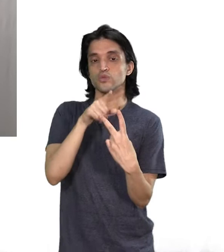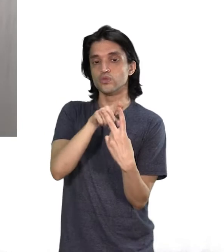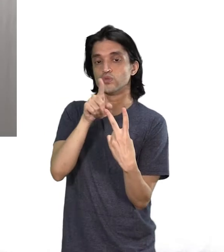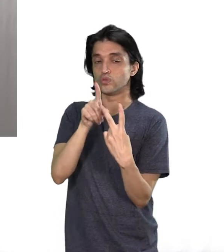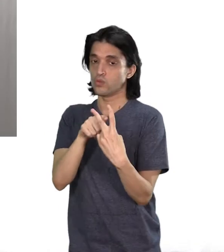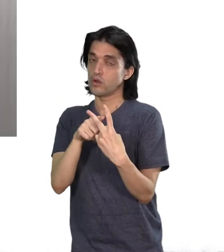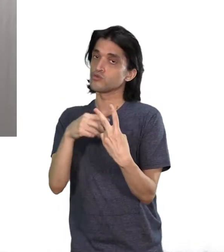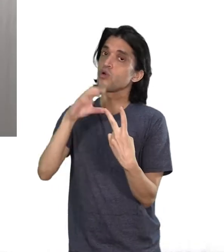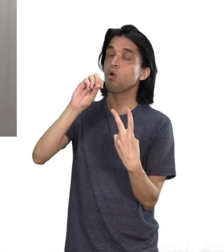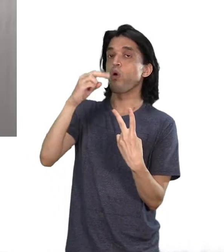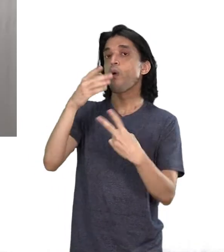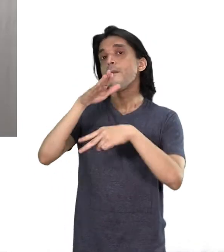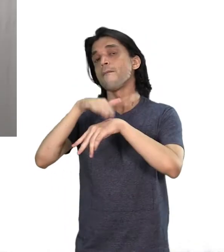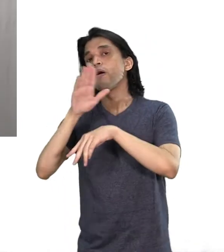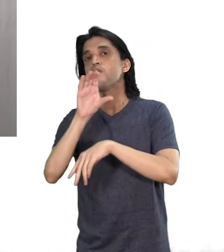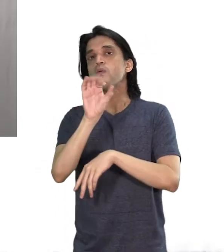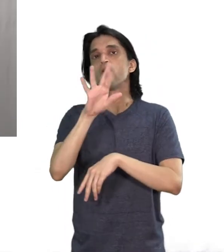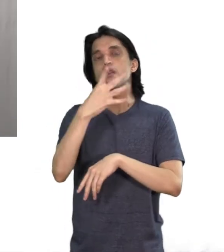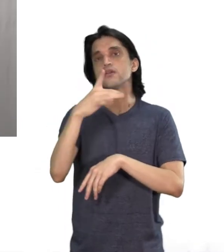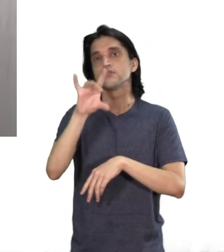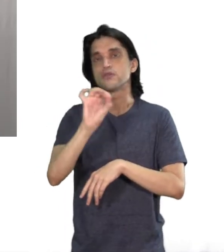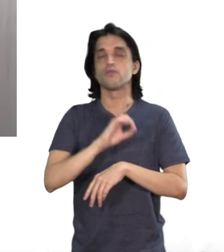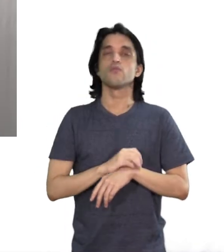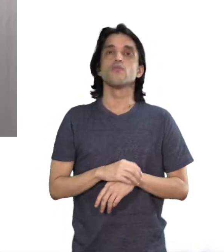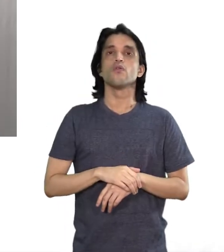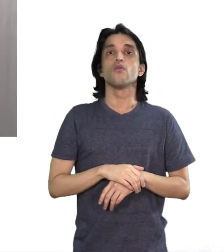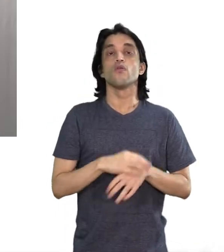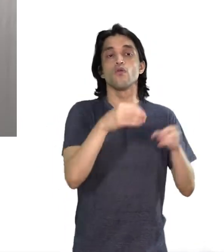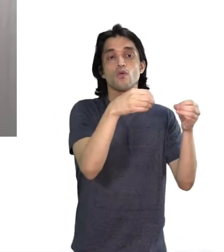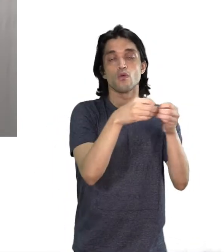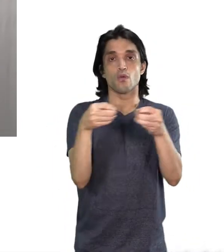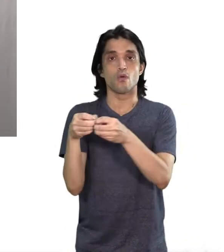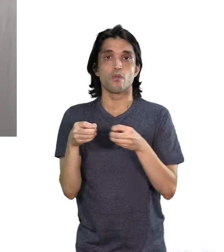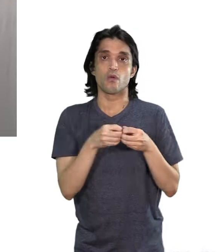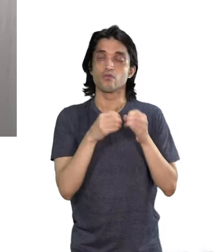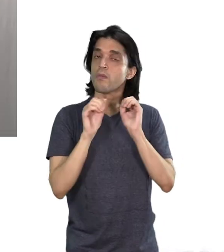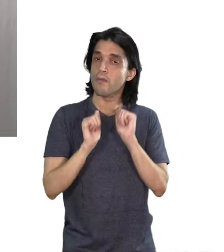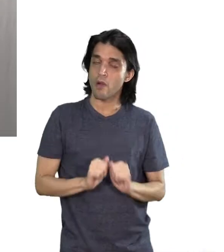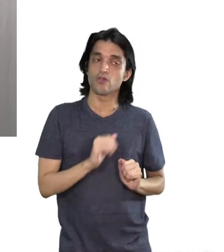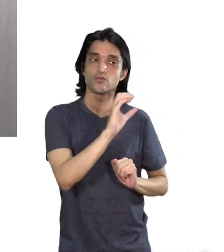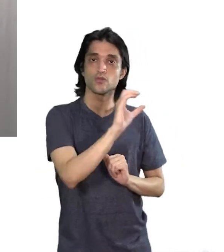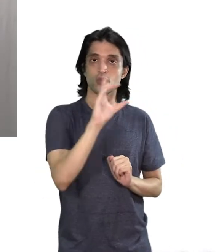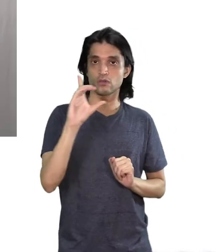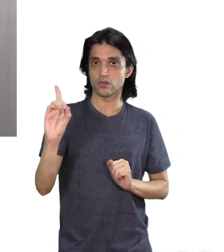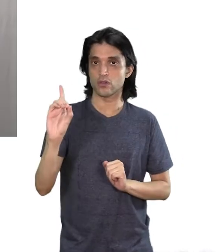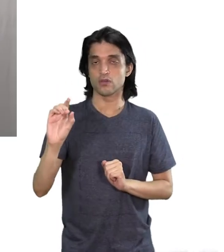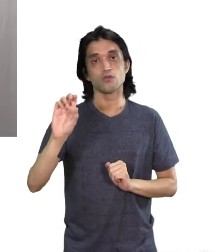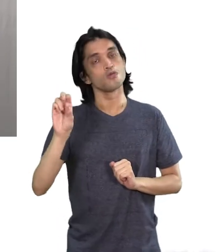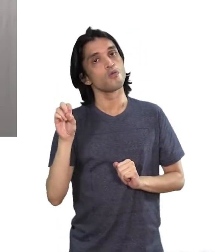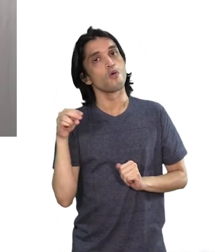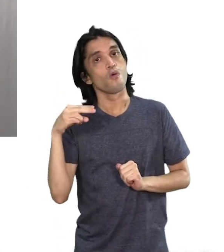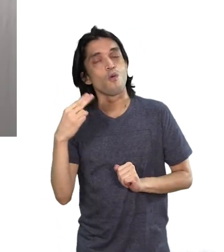certo? Então, o período composto pode ser por coordenação ou